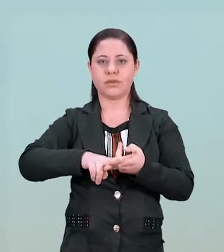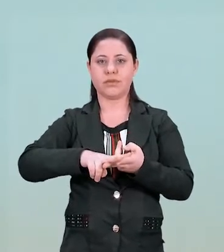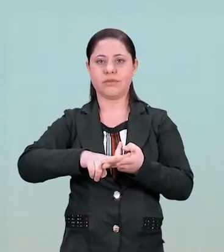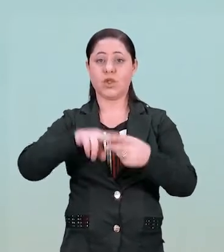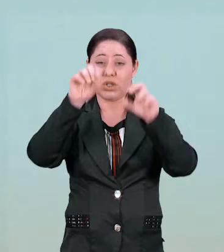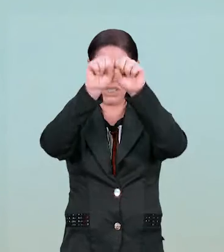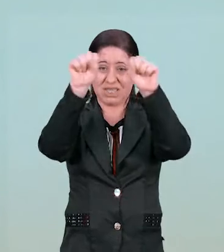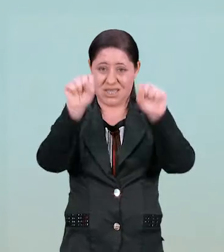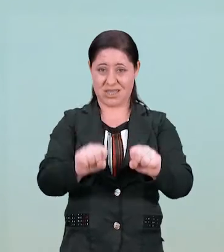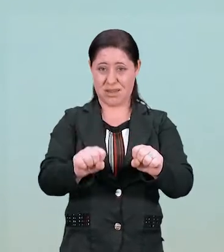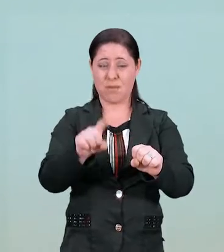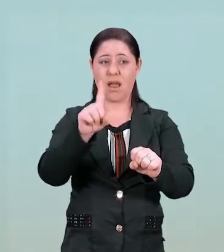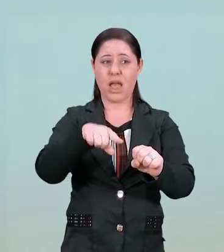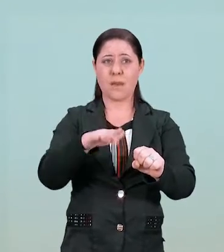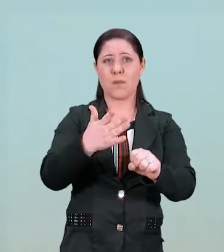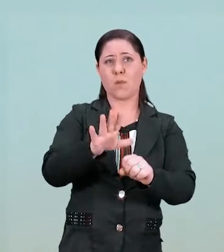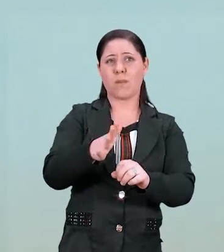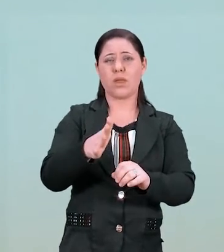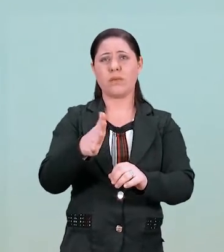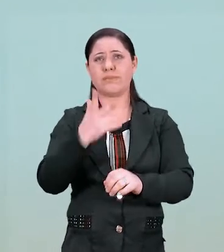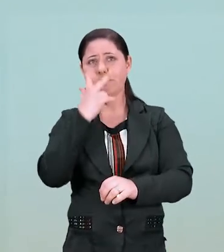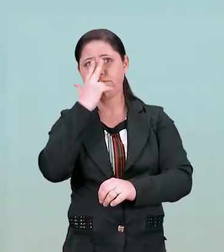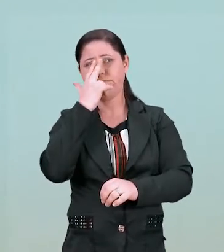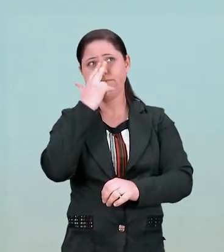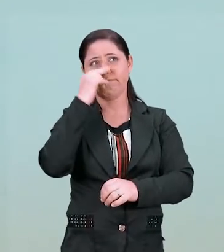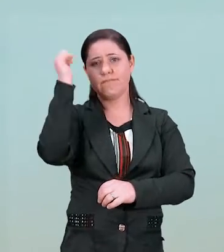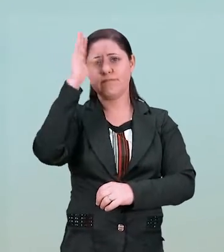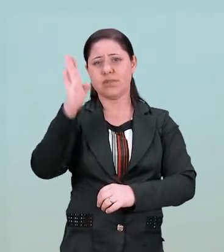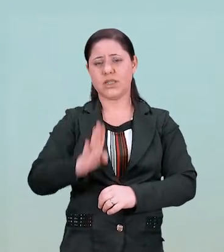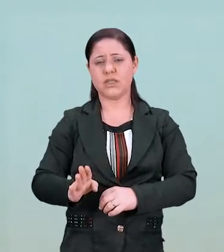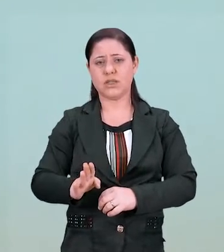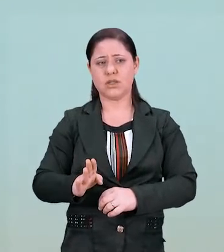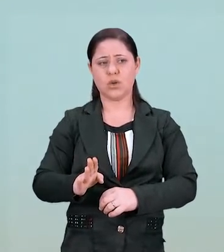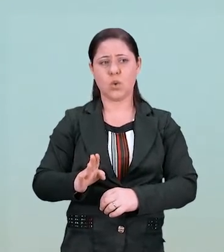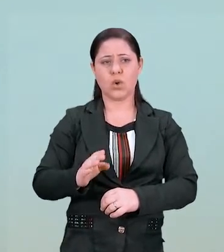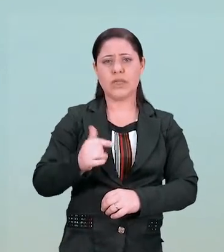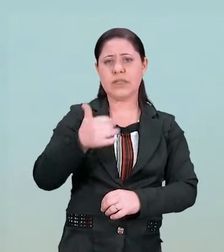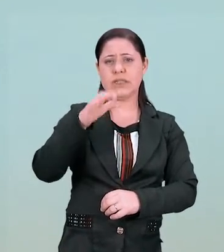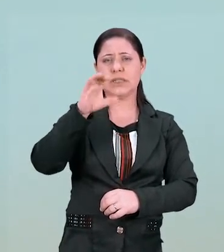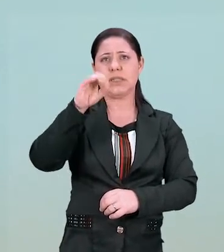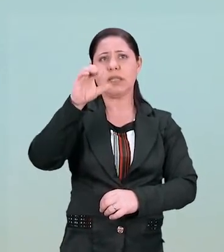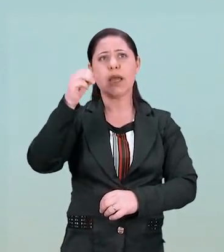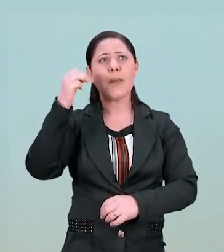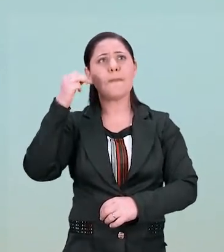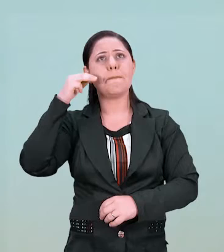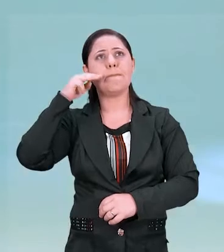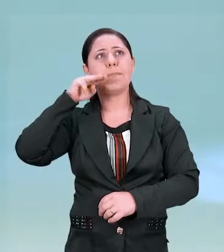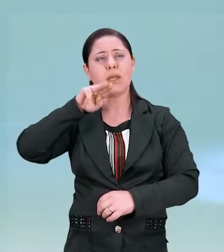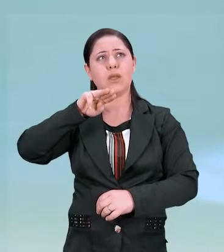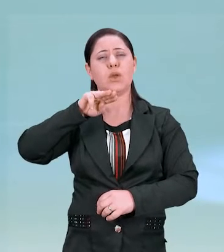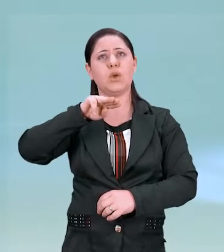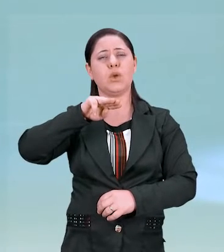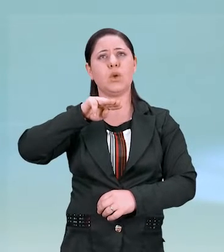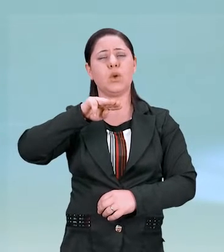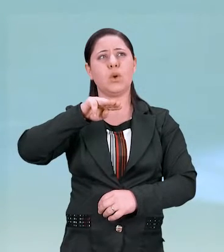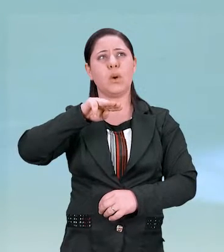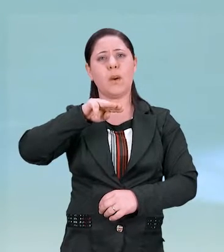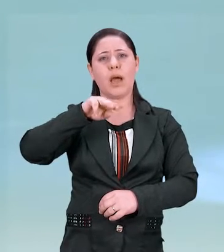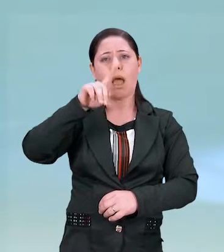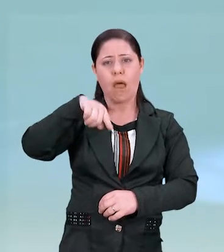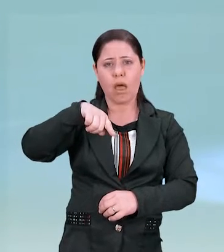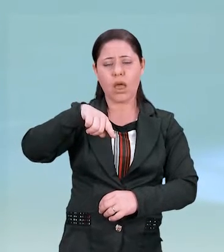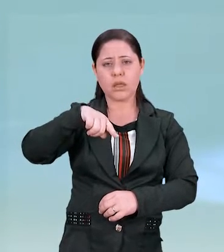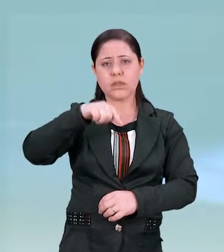Hoje, a média nacional, deputado, de presos por 100 mil habitantes são 333 presos por 100 mil